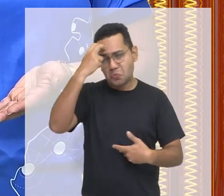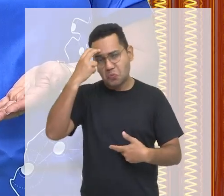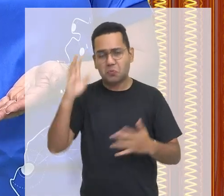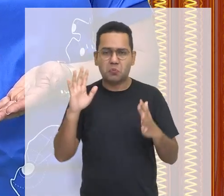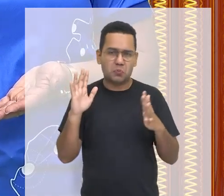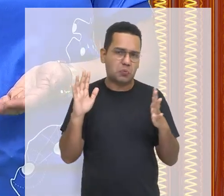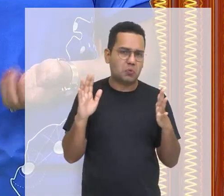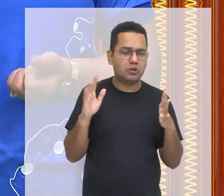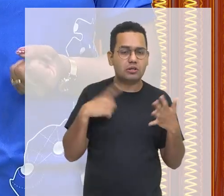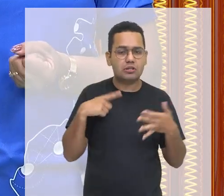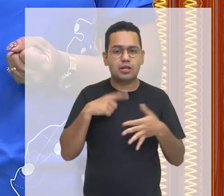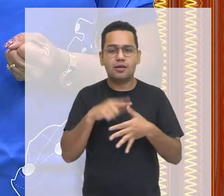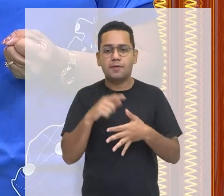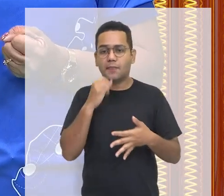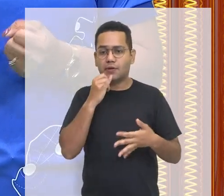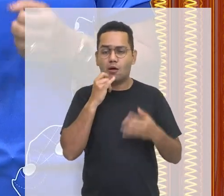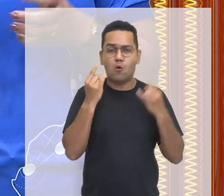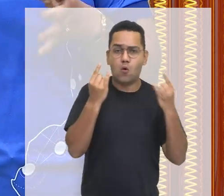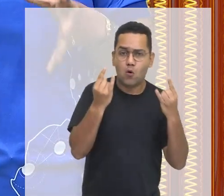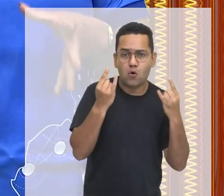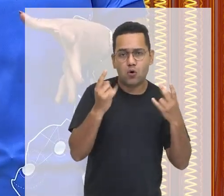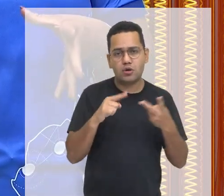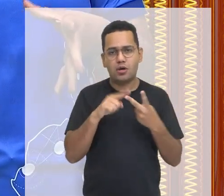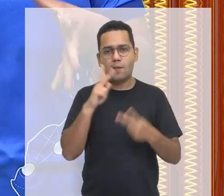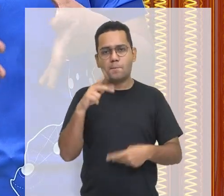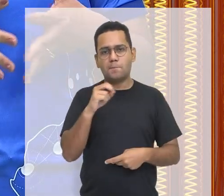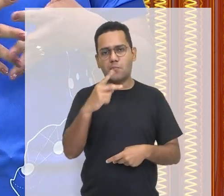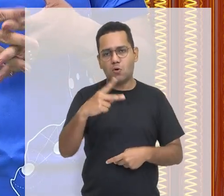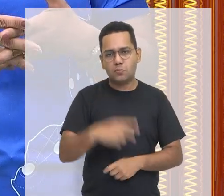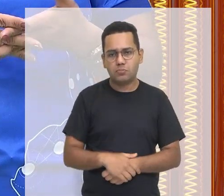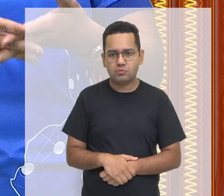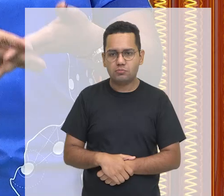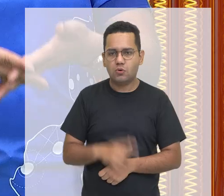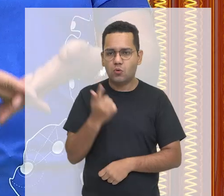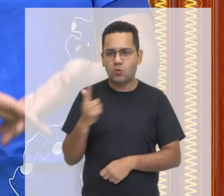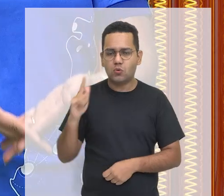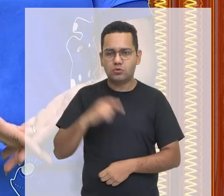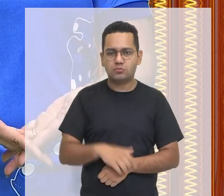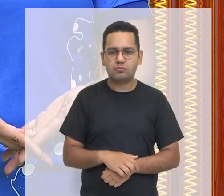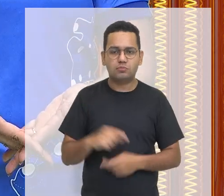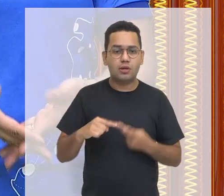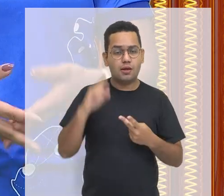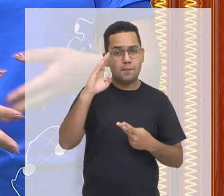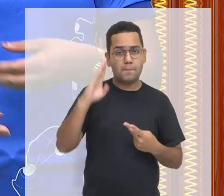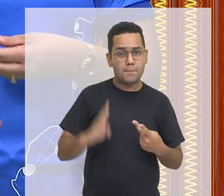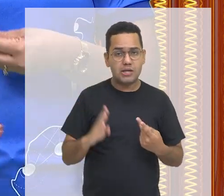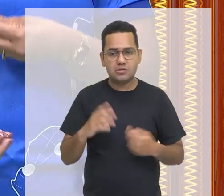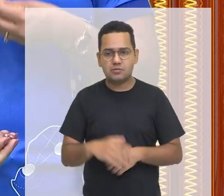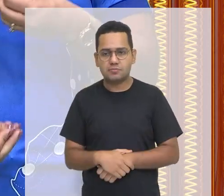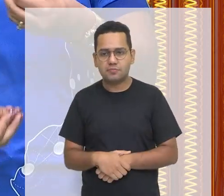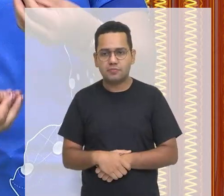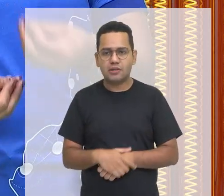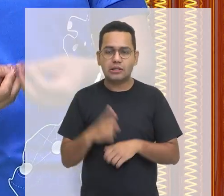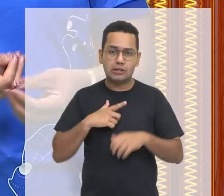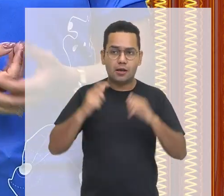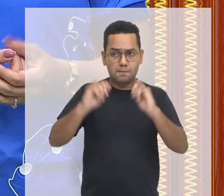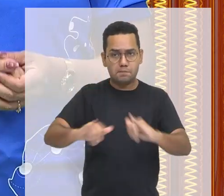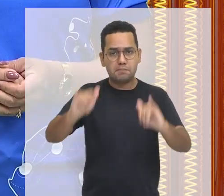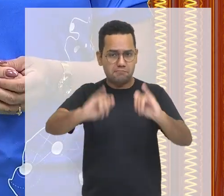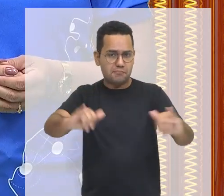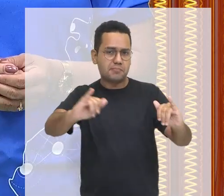rock, como pop, como a própria cultura brasileira, que está sendo ali